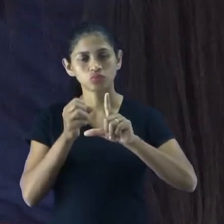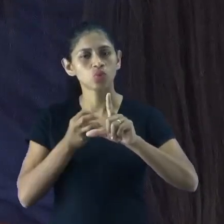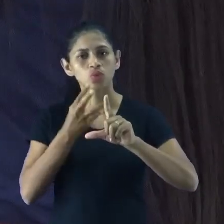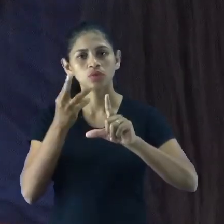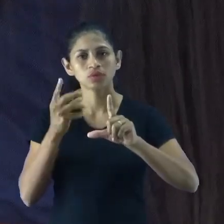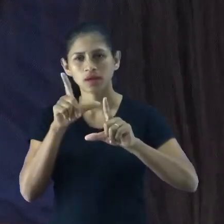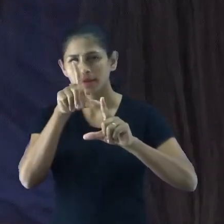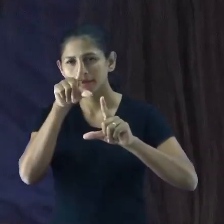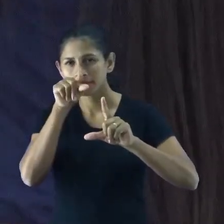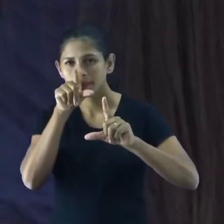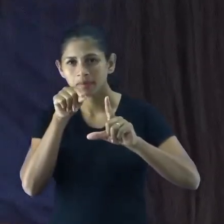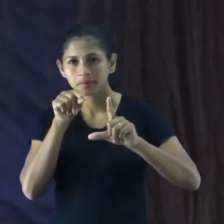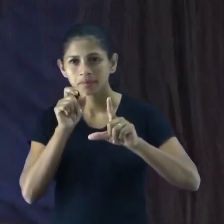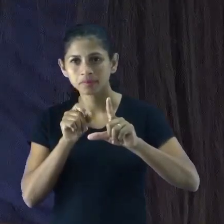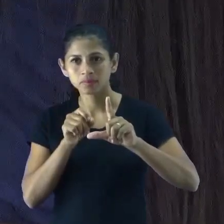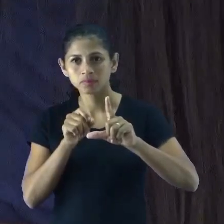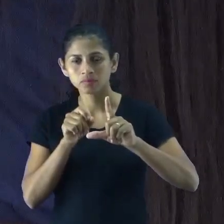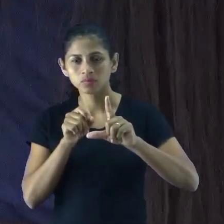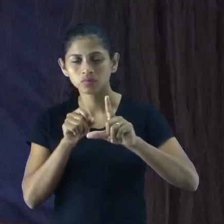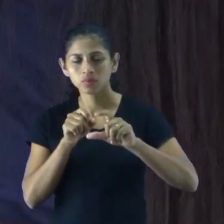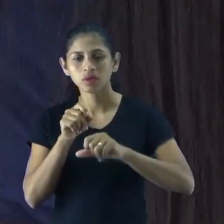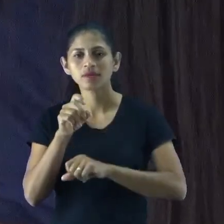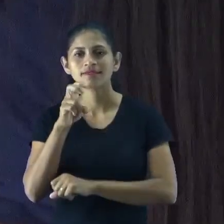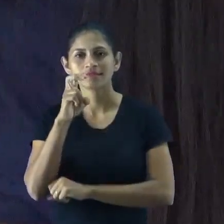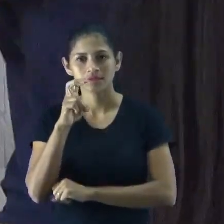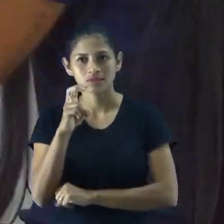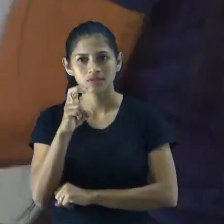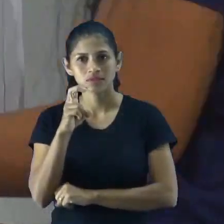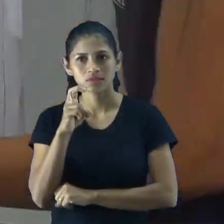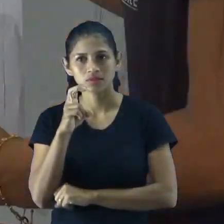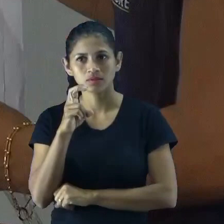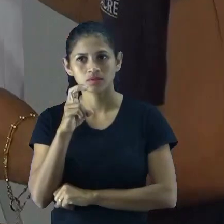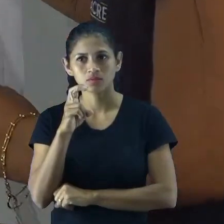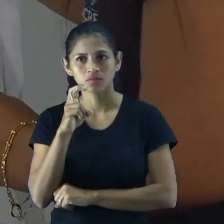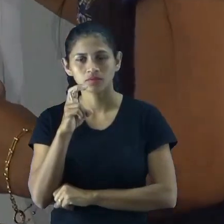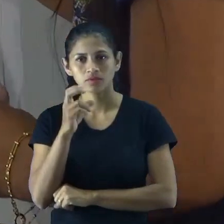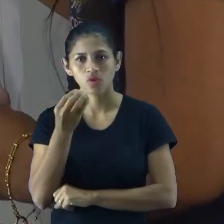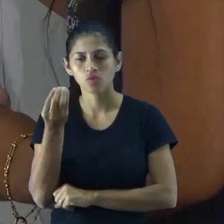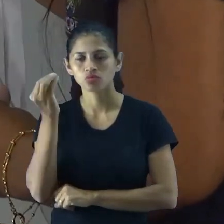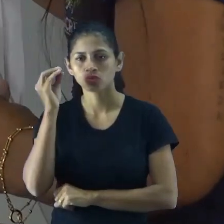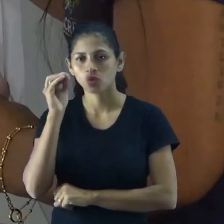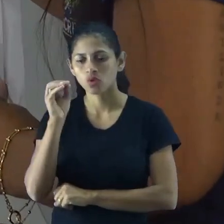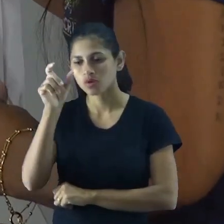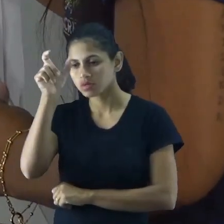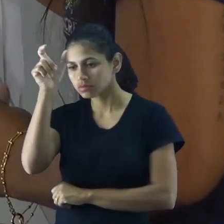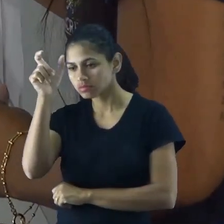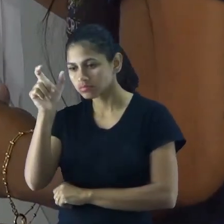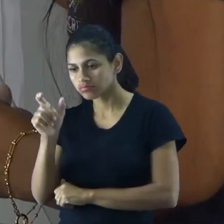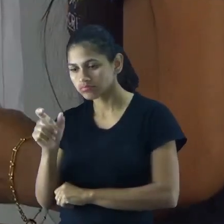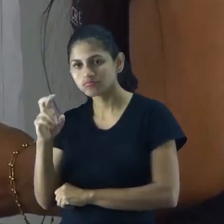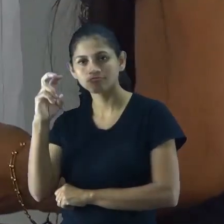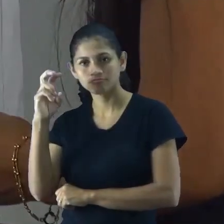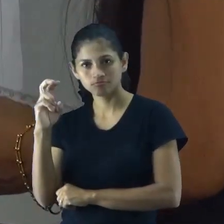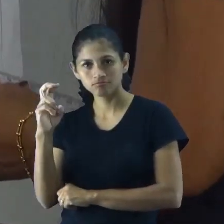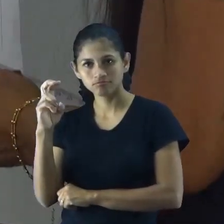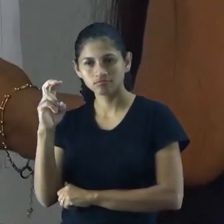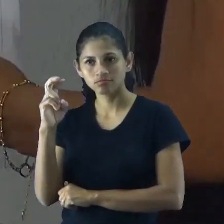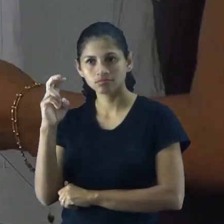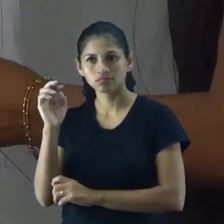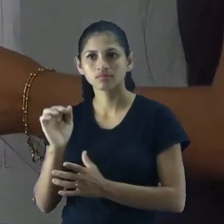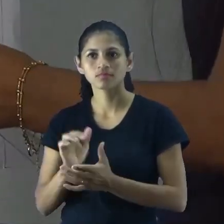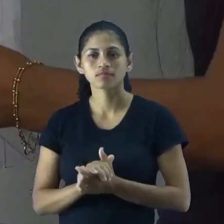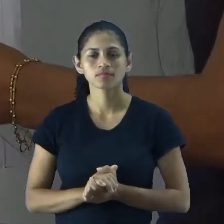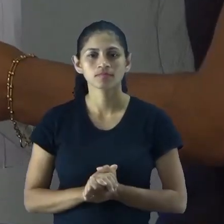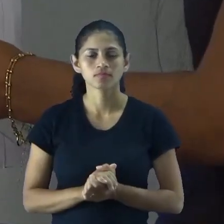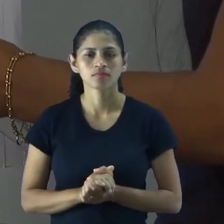está dando onde no cinco né Isso significa que nós temos ali cinco passarinhos certo